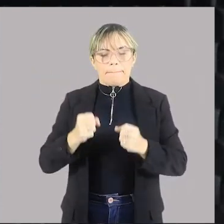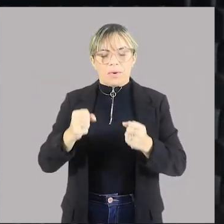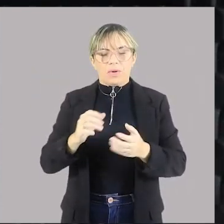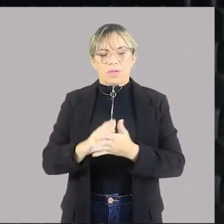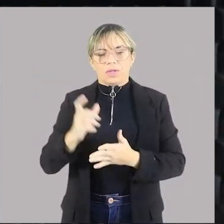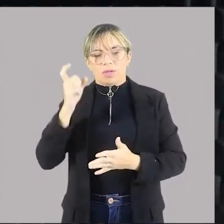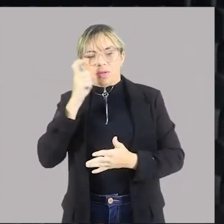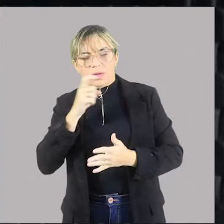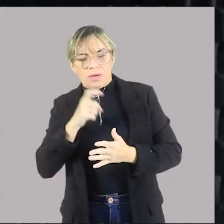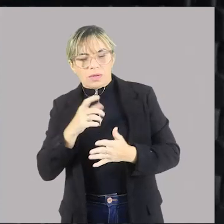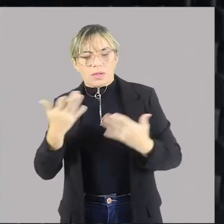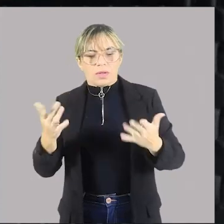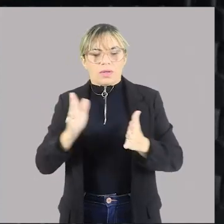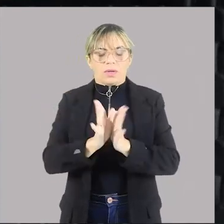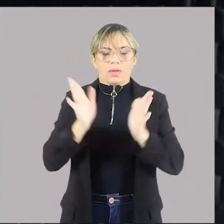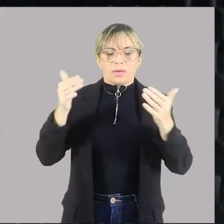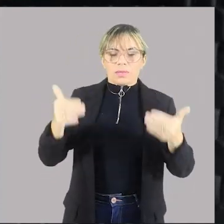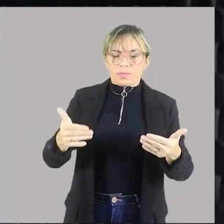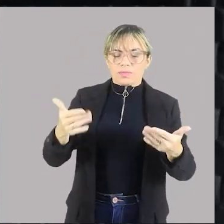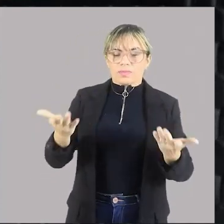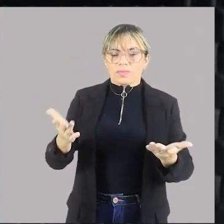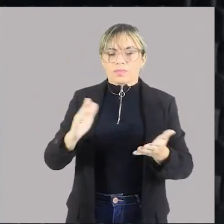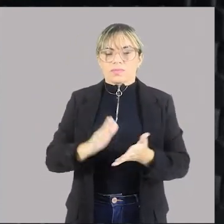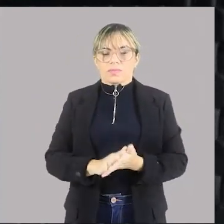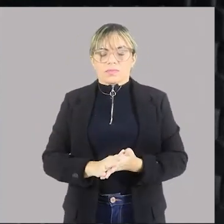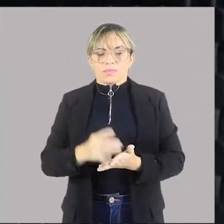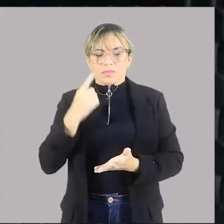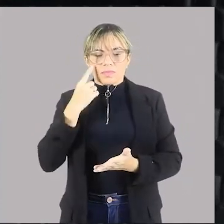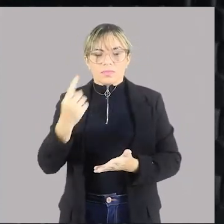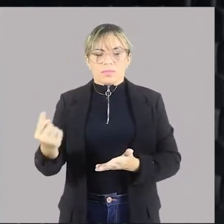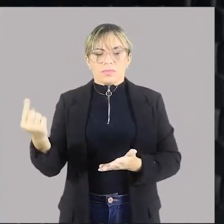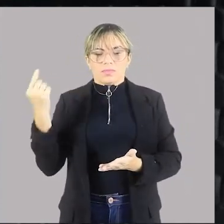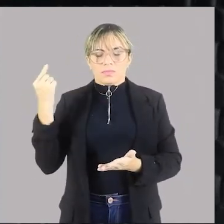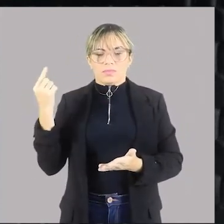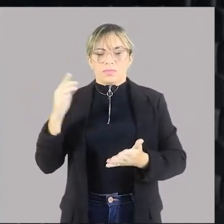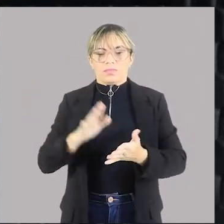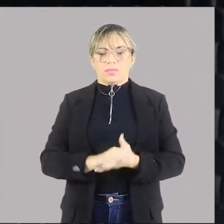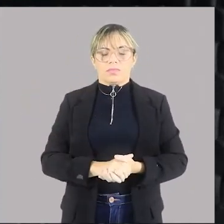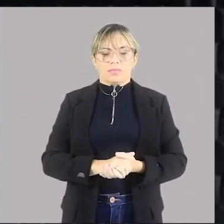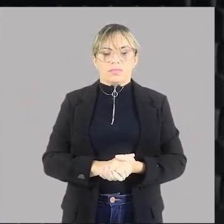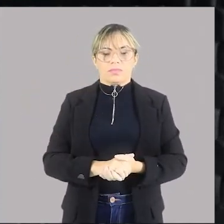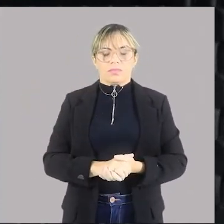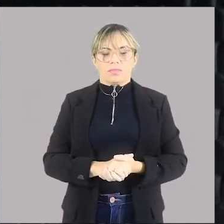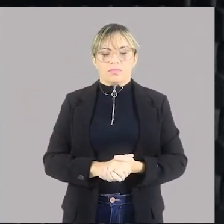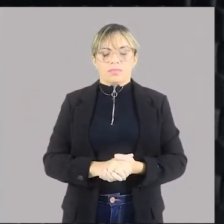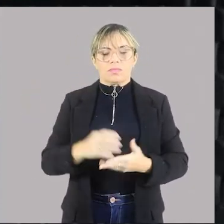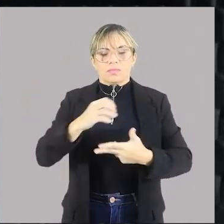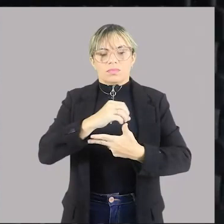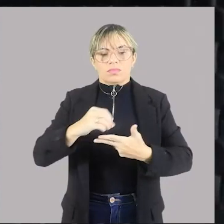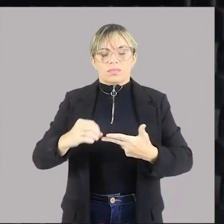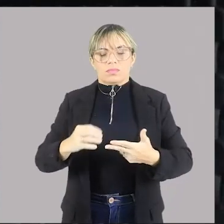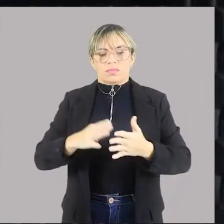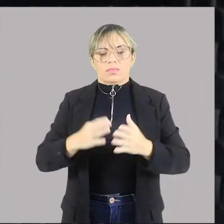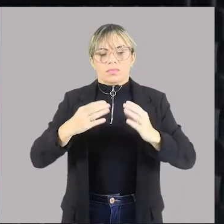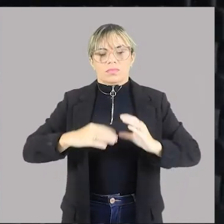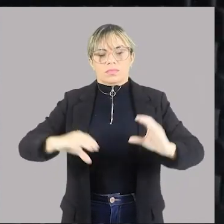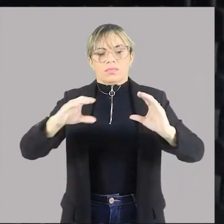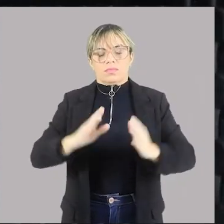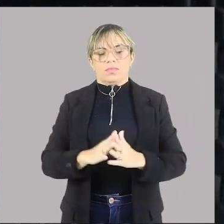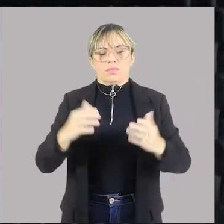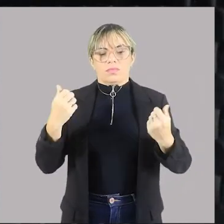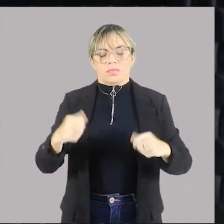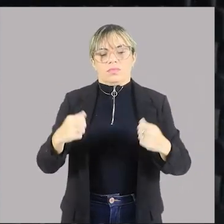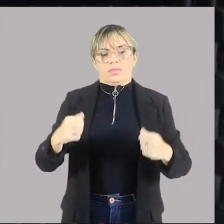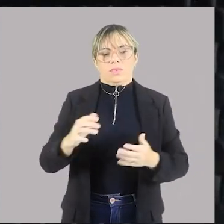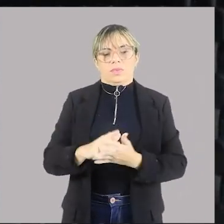que a gente esteja atento. Vamos observar isso, obviamente, dentro do Enem dos concursos, mas é preciso que a gente esteja